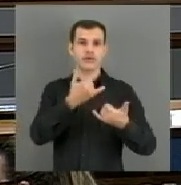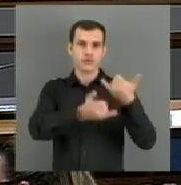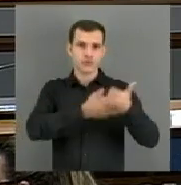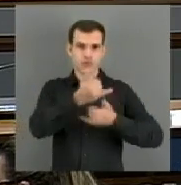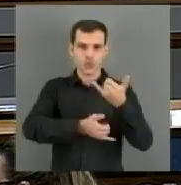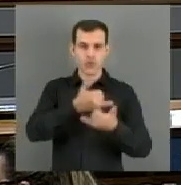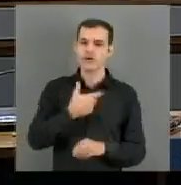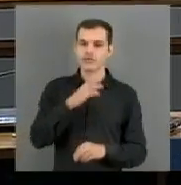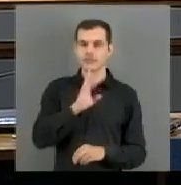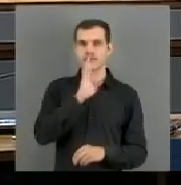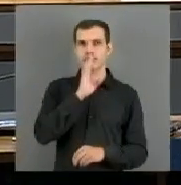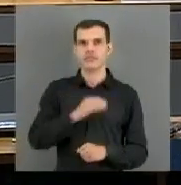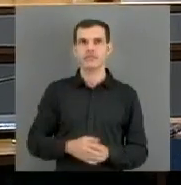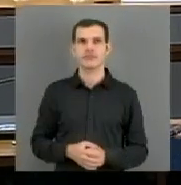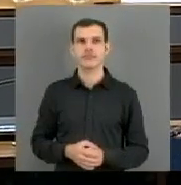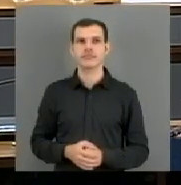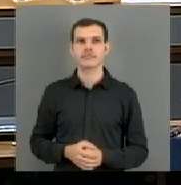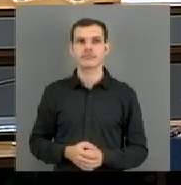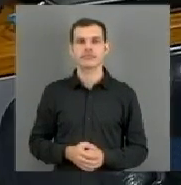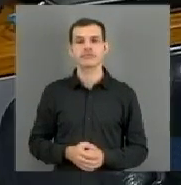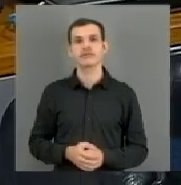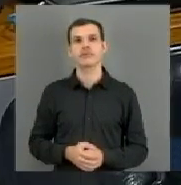de resultados. É muito triste isso.